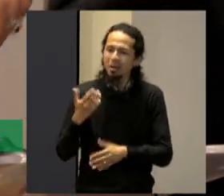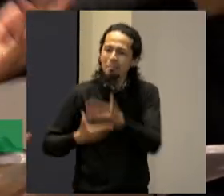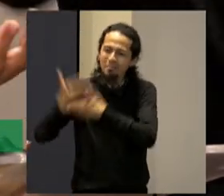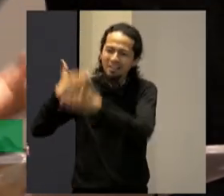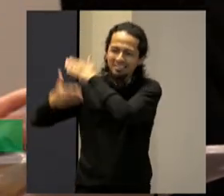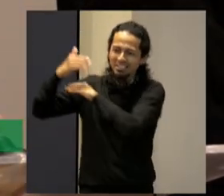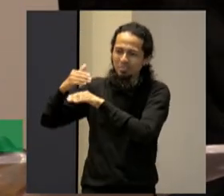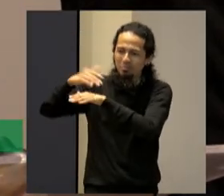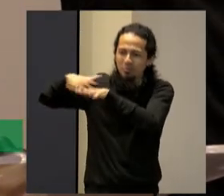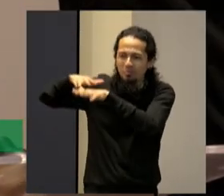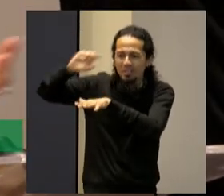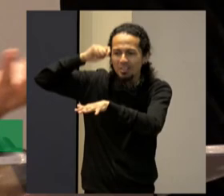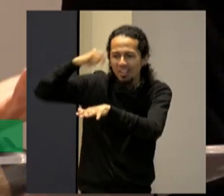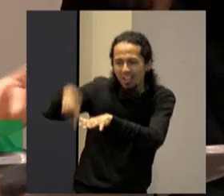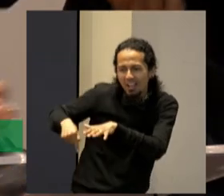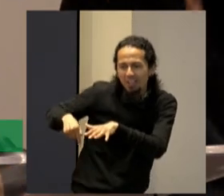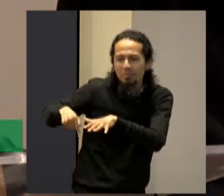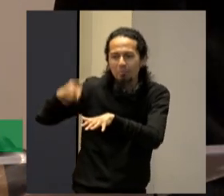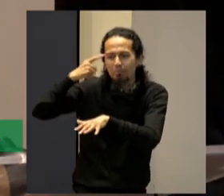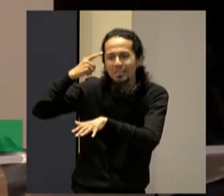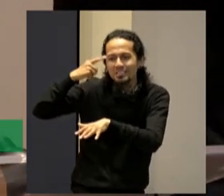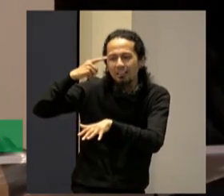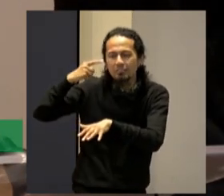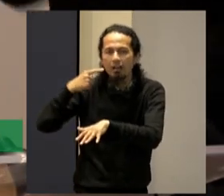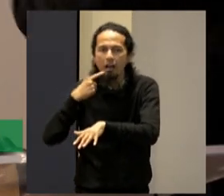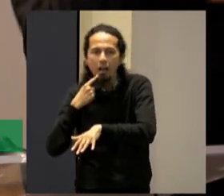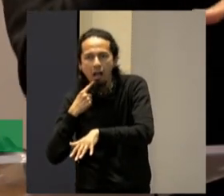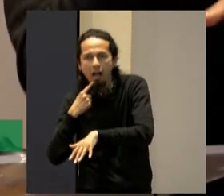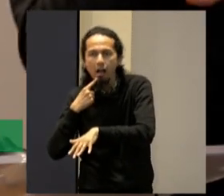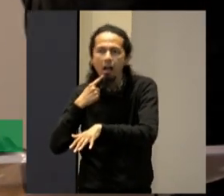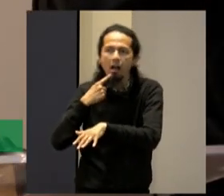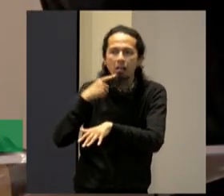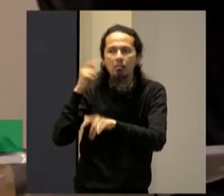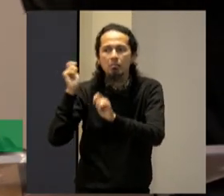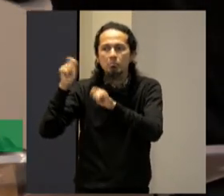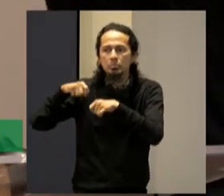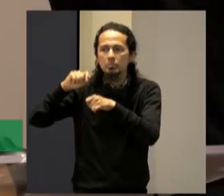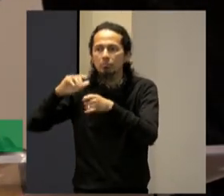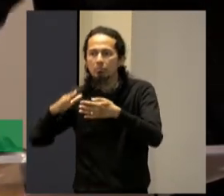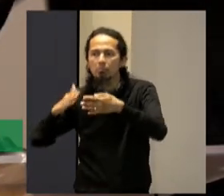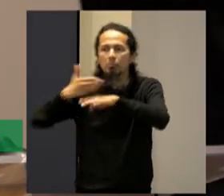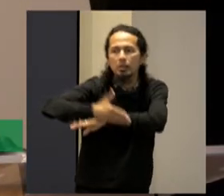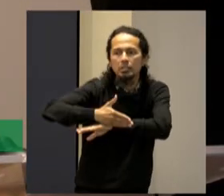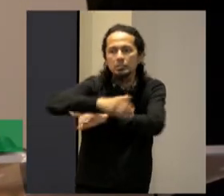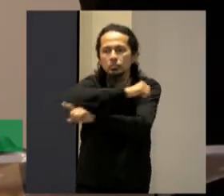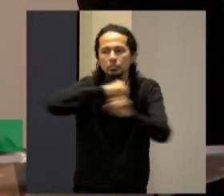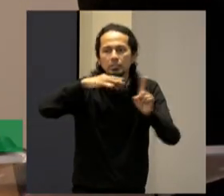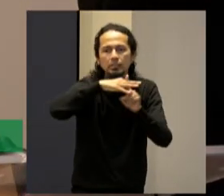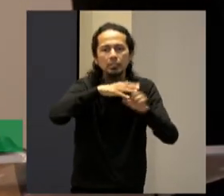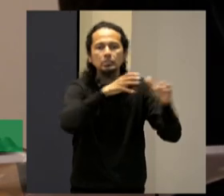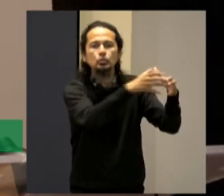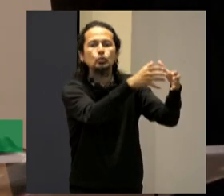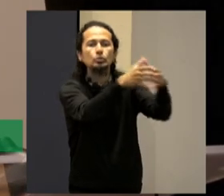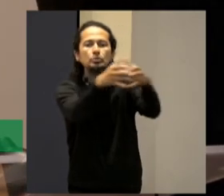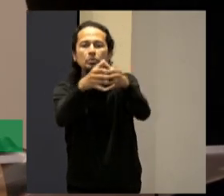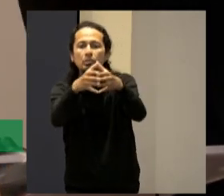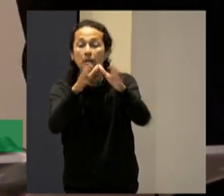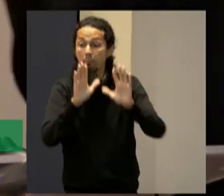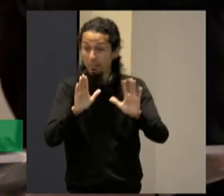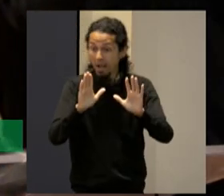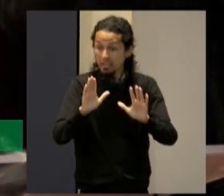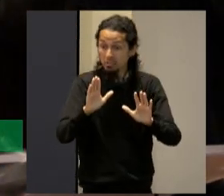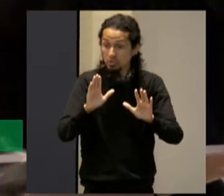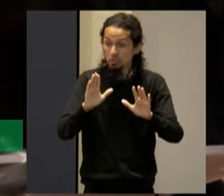as nossas, senhores e senhores, tinham como repertório possível. Vamos integrar a sociedade de classes. Os negros da nossa